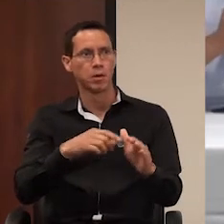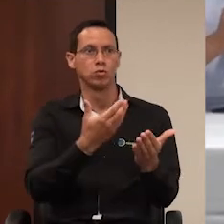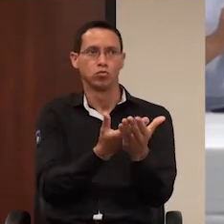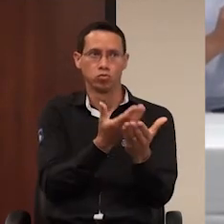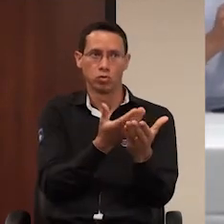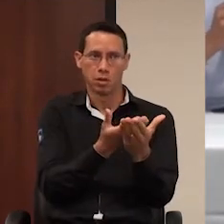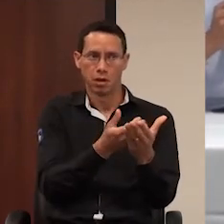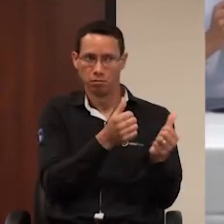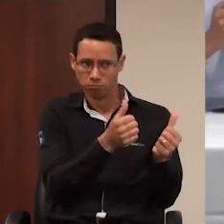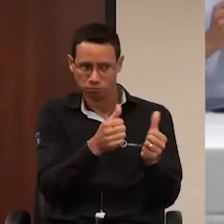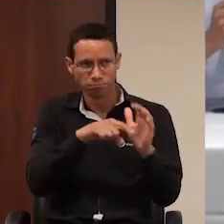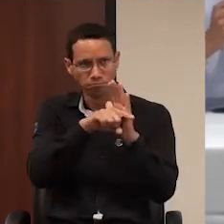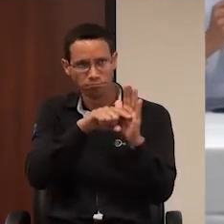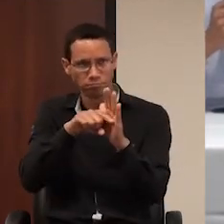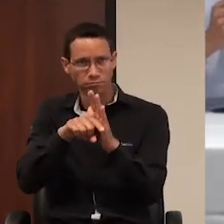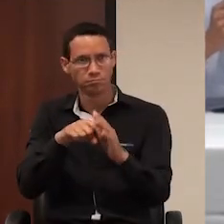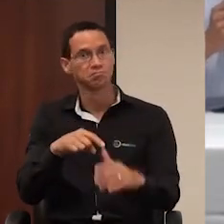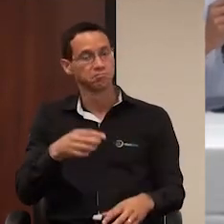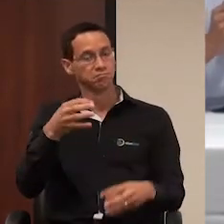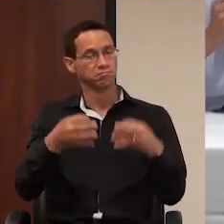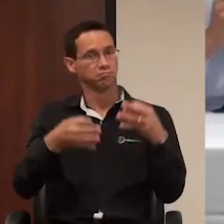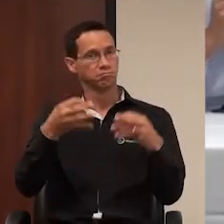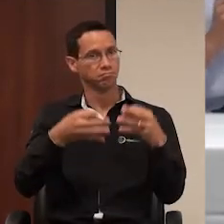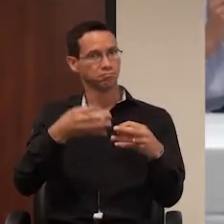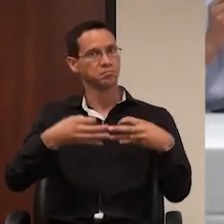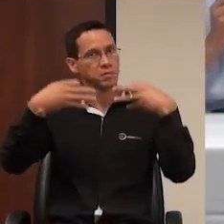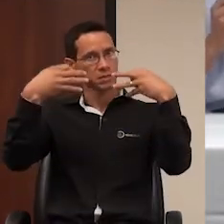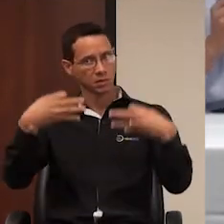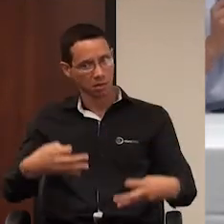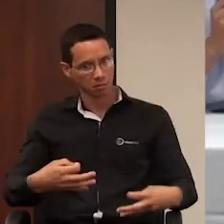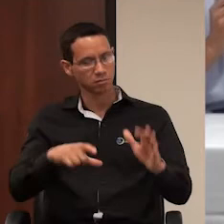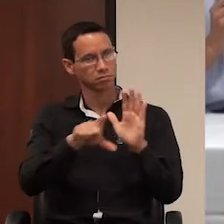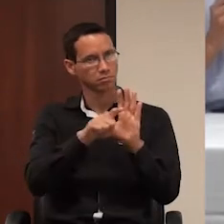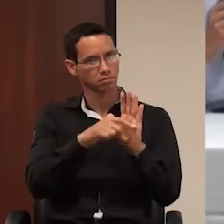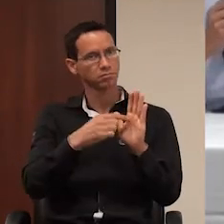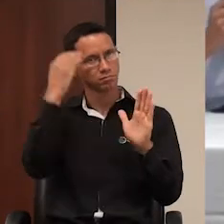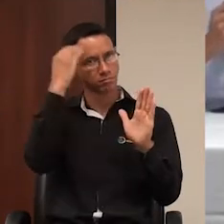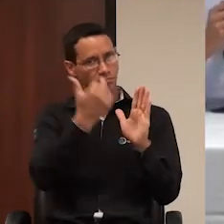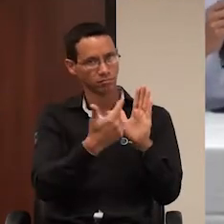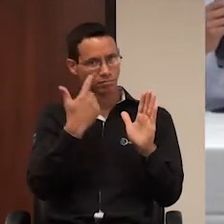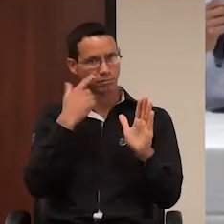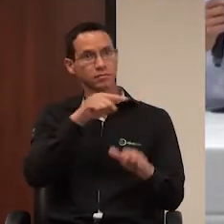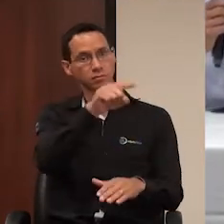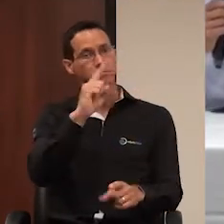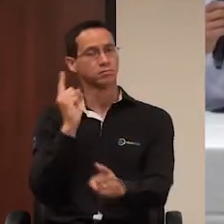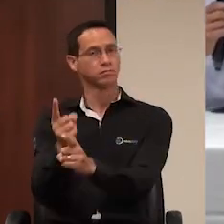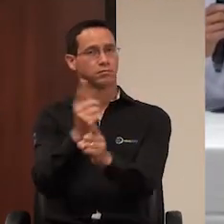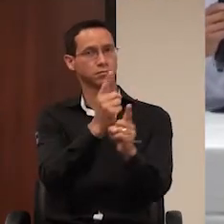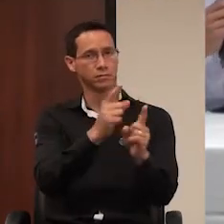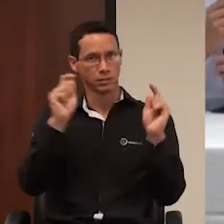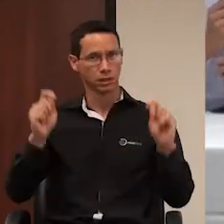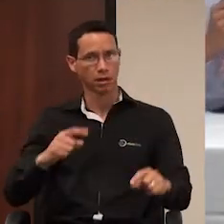espírito da lei. Né? Então, vocês vão encontrar, para quem quiser pesquisar e quiser um